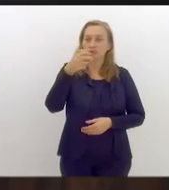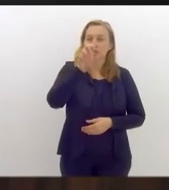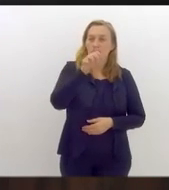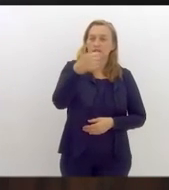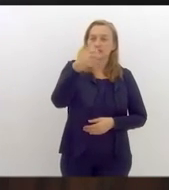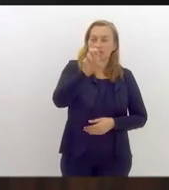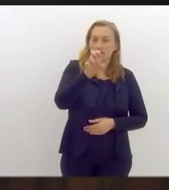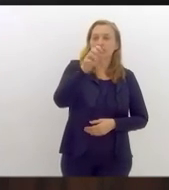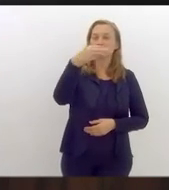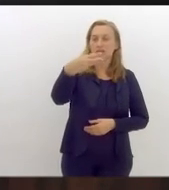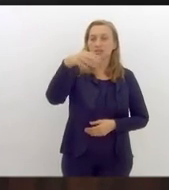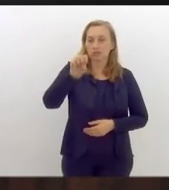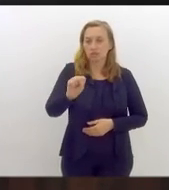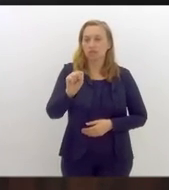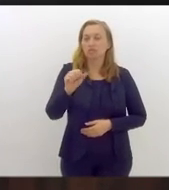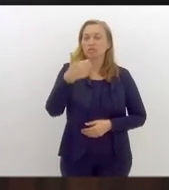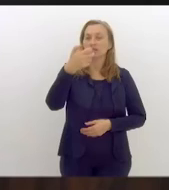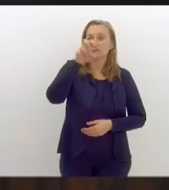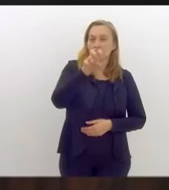1538,